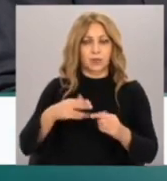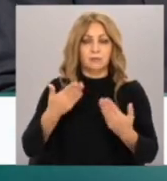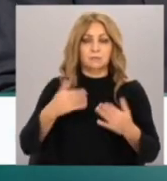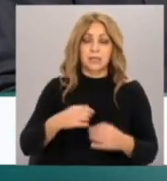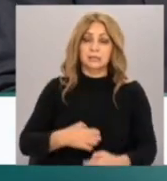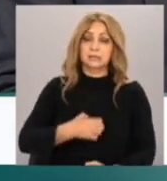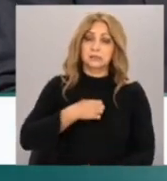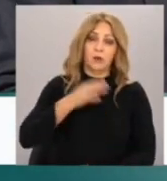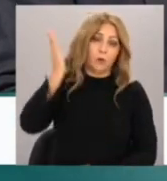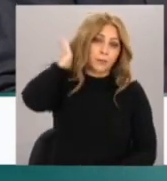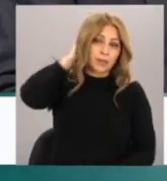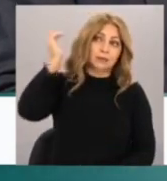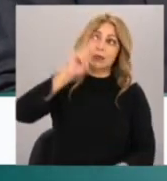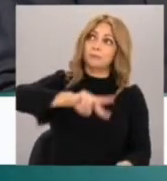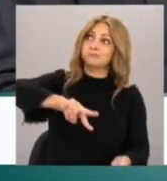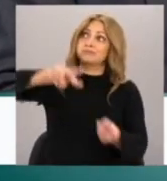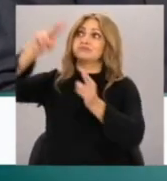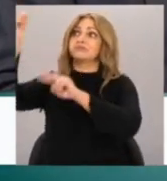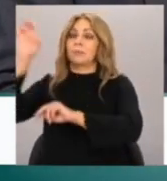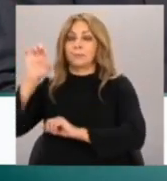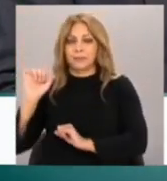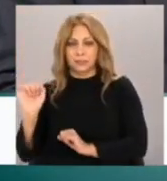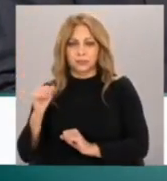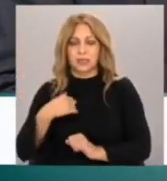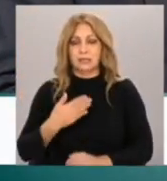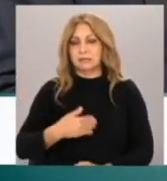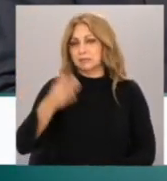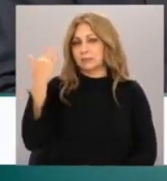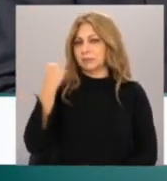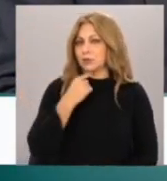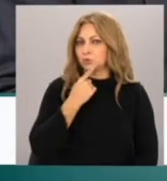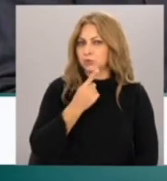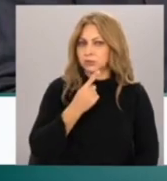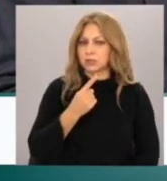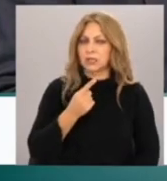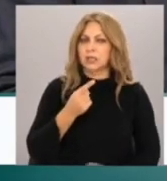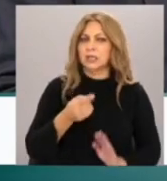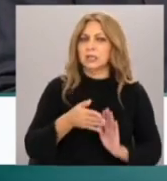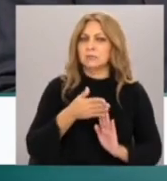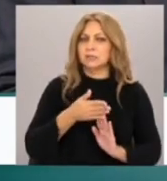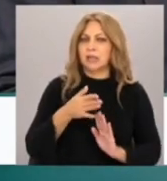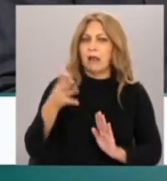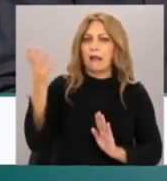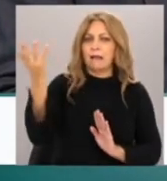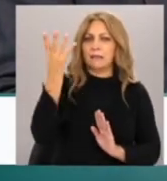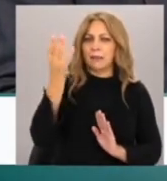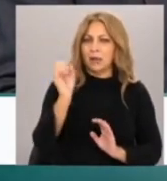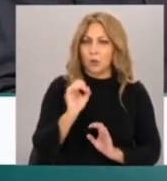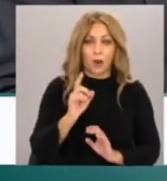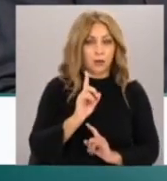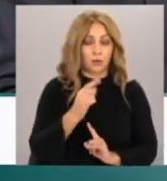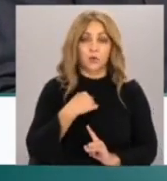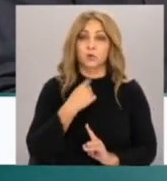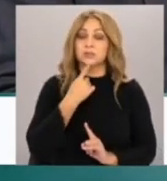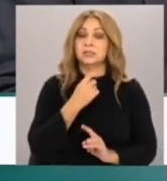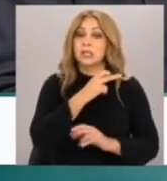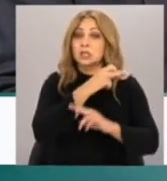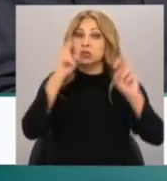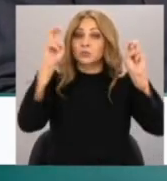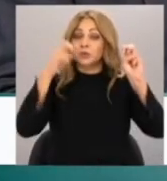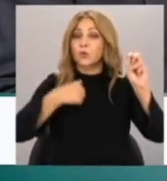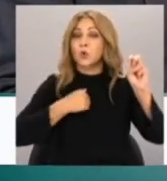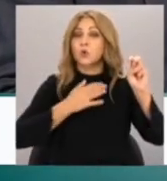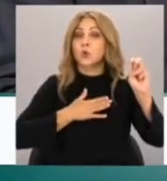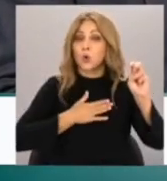veem obrigados a emigrar e eu não disse aqui a semana passada que não há mesmo sem ser climático e que não gosto das pessoas mas esse climática por um motivo muito simples